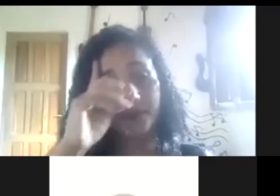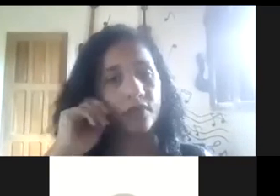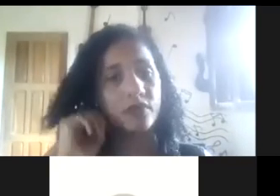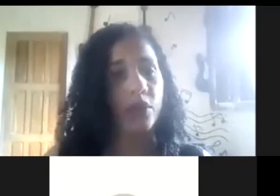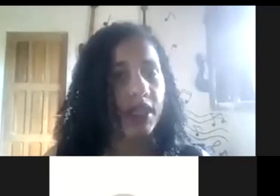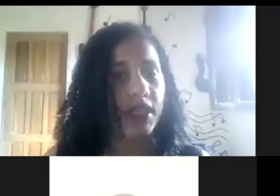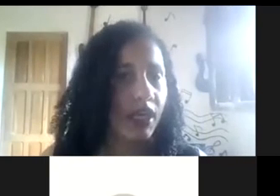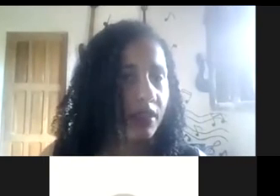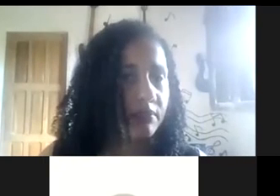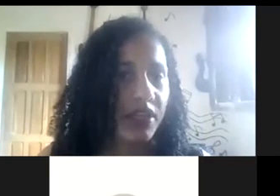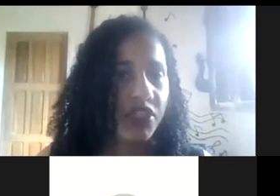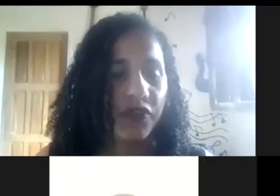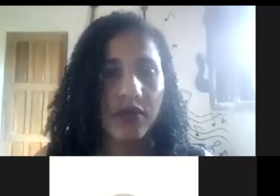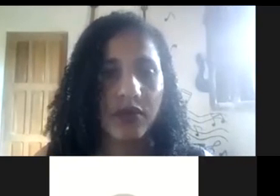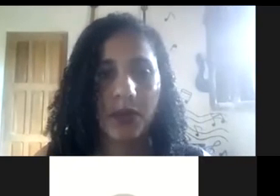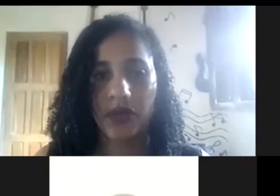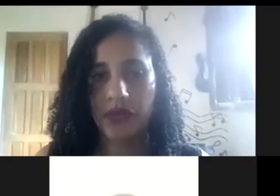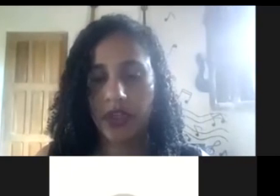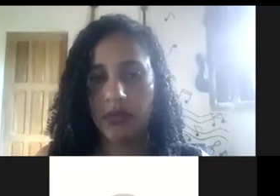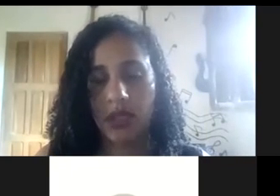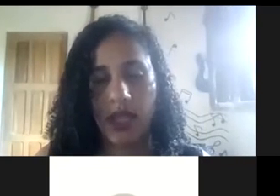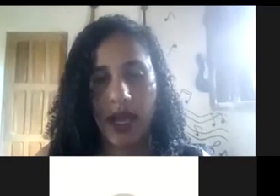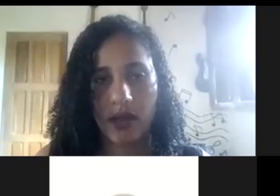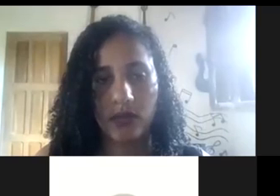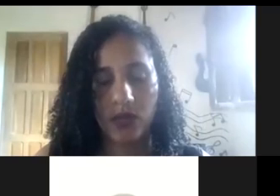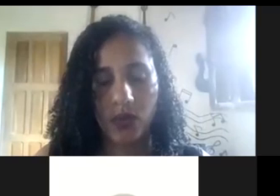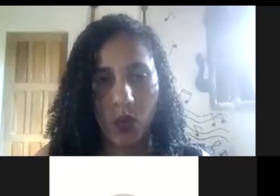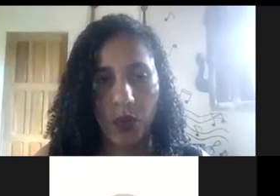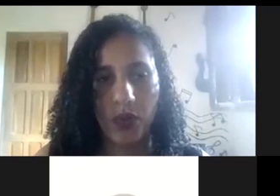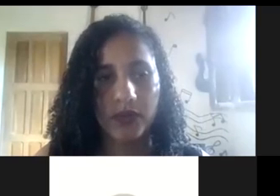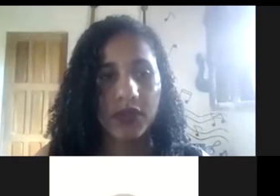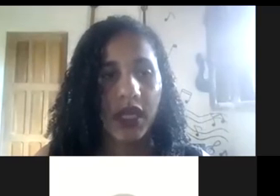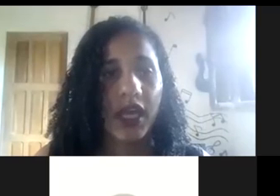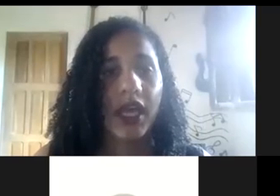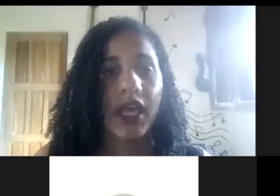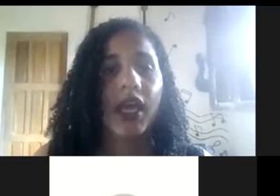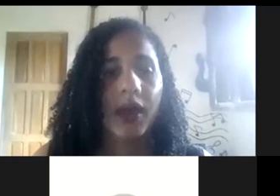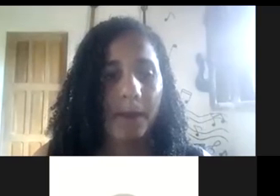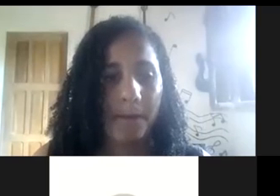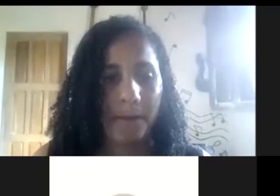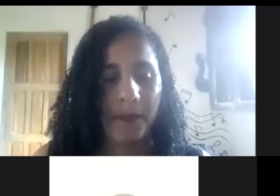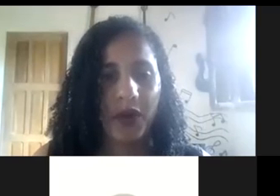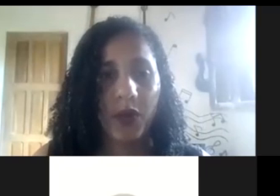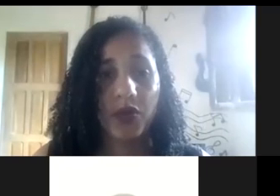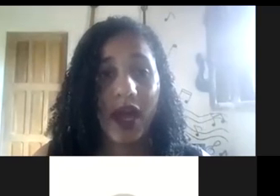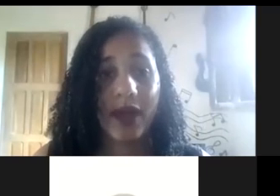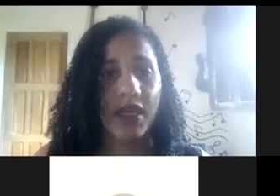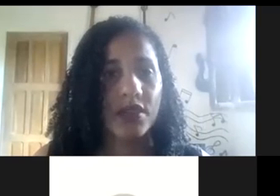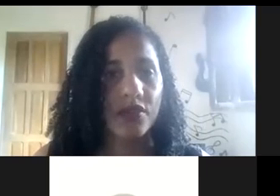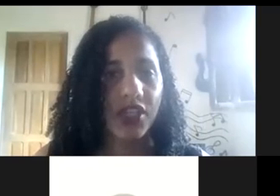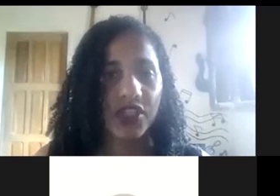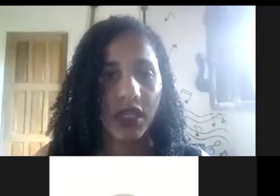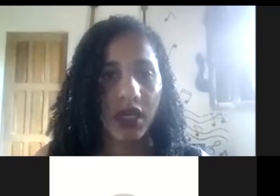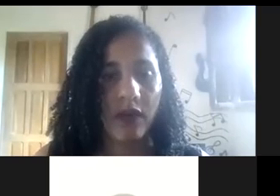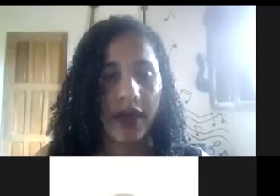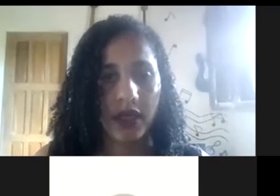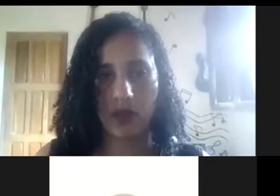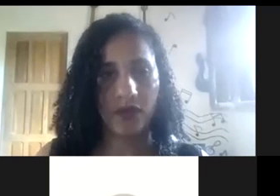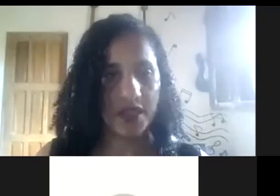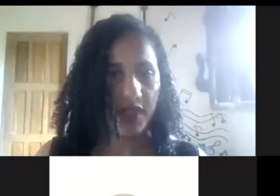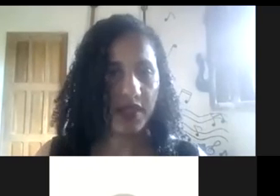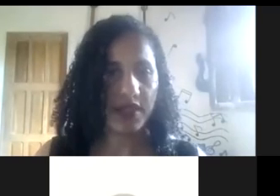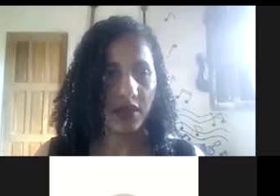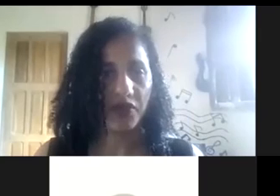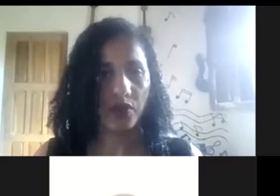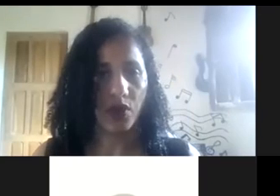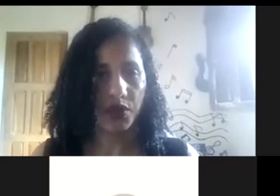Ana, voltei. A gente fez um debrief lá. Tá fazendo o debrief aqui já, agora. Pronto. A minha sugestão é que